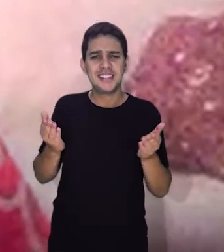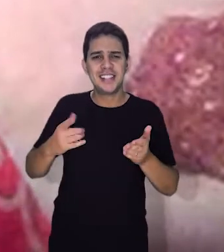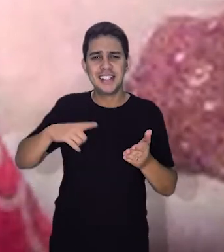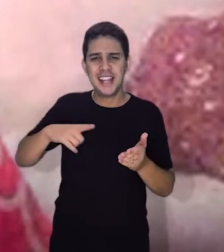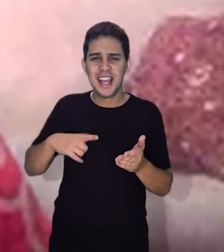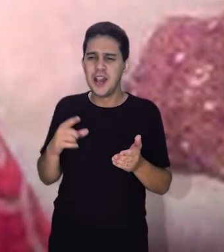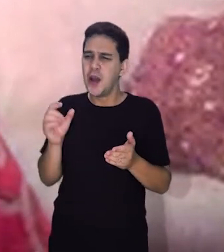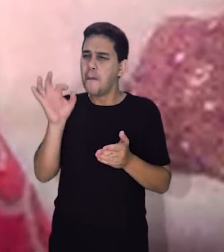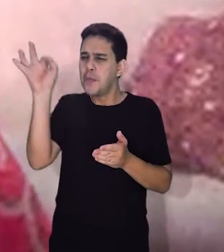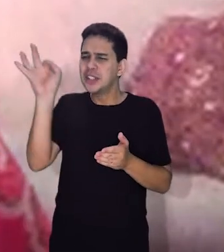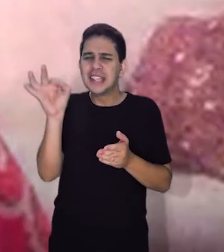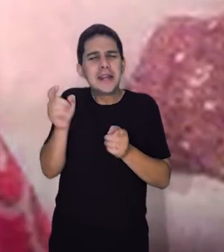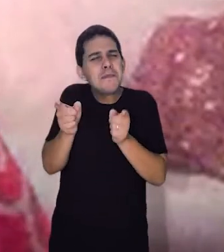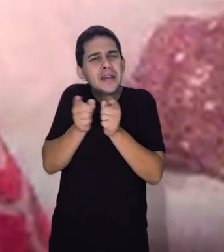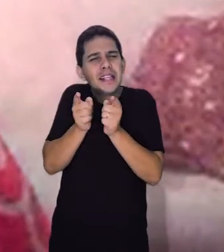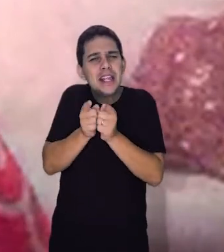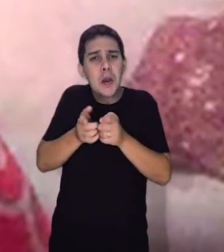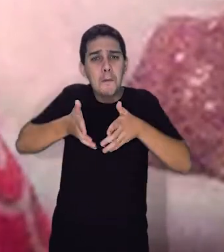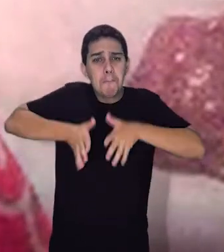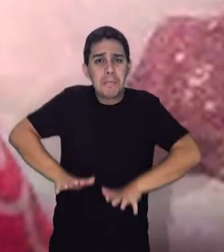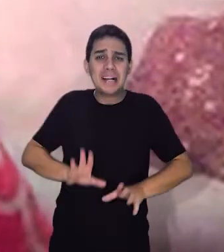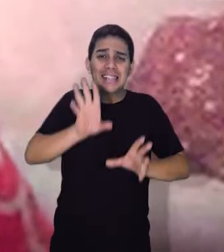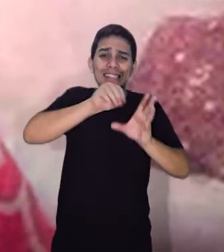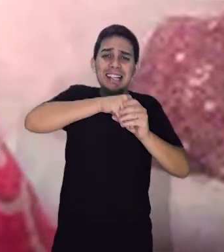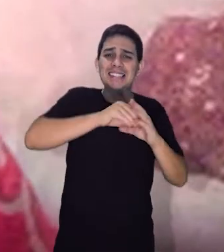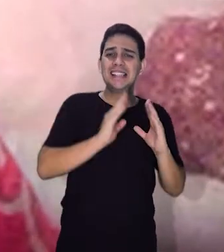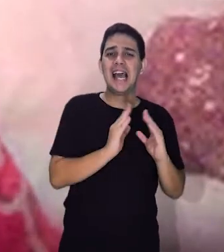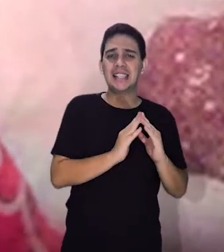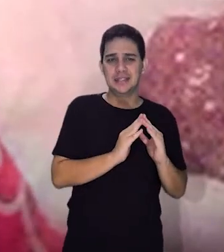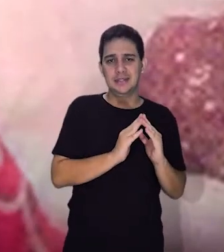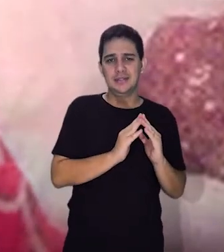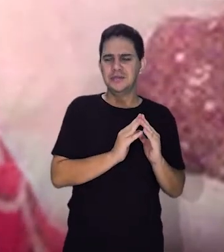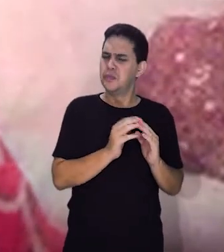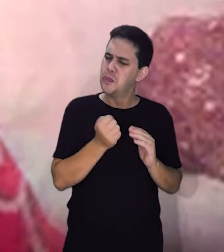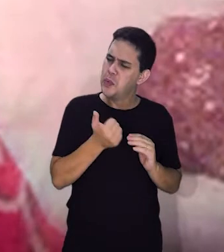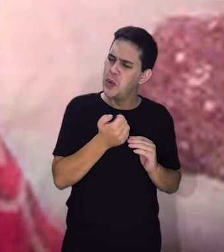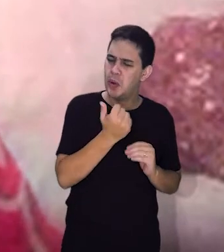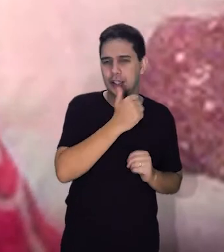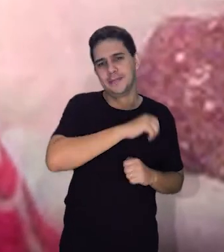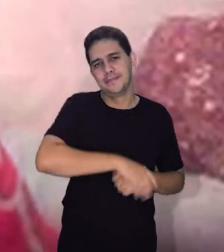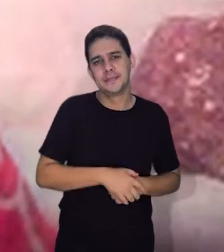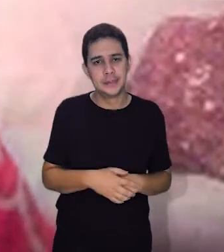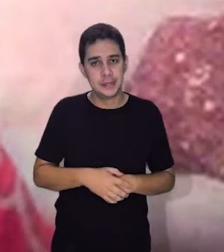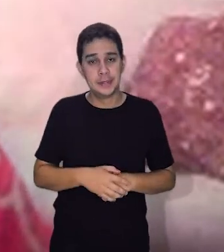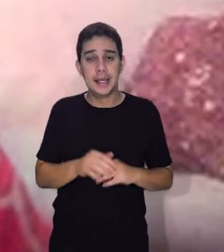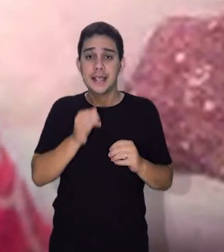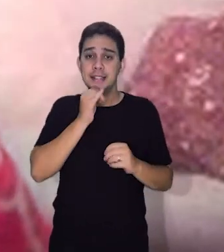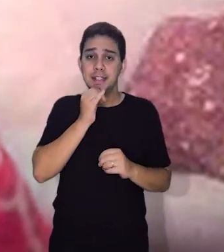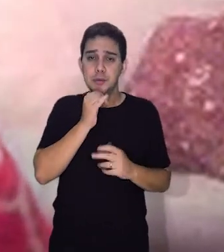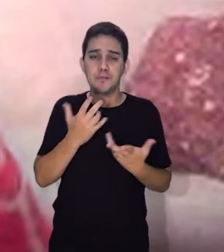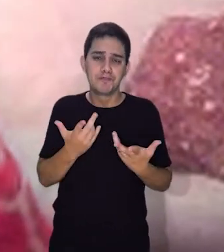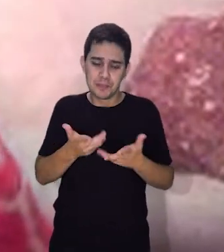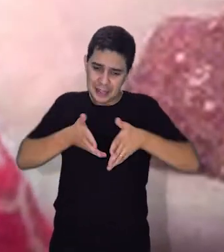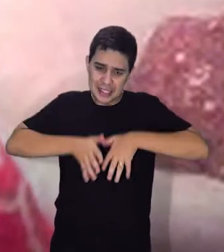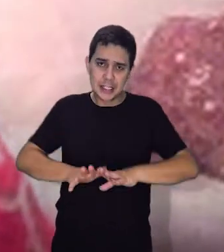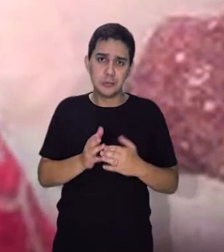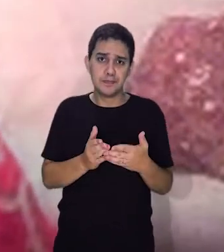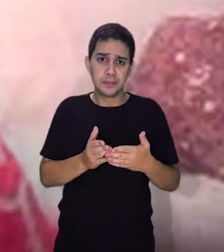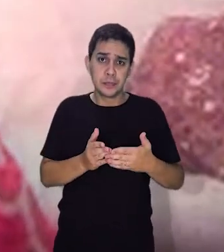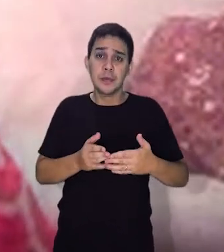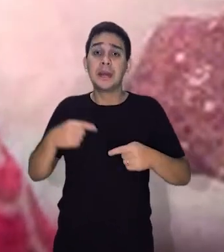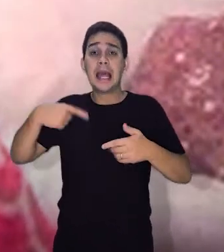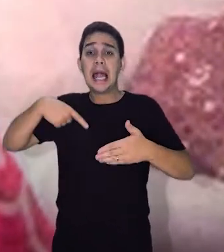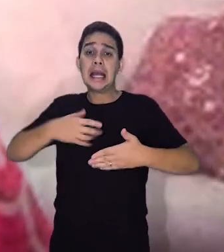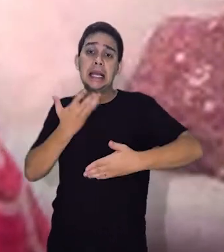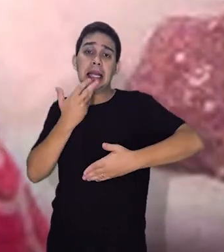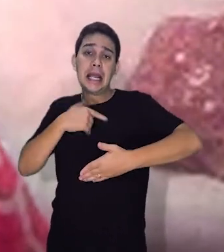que eles aconteçam, em alguma hora, em alguma medida, aí eu destaco momentos importantíssimos, como, por exemplo, a vacinação de uma criança, né?